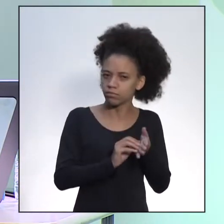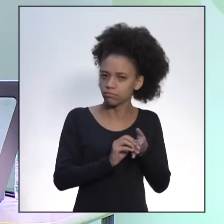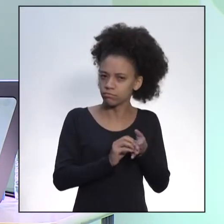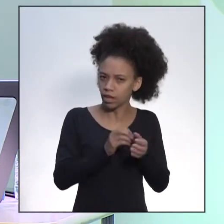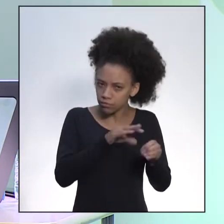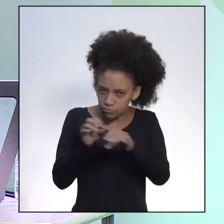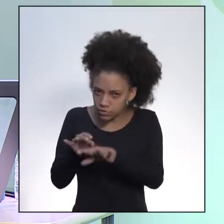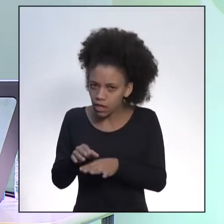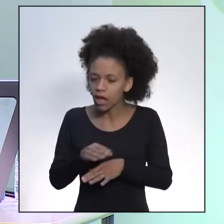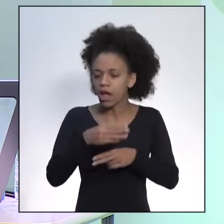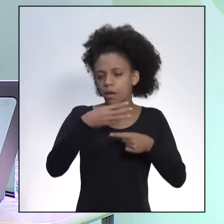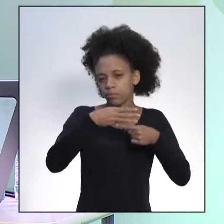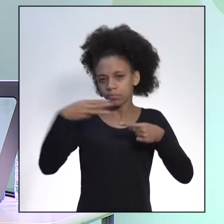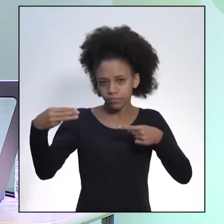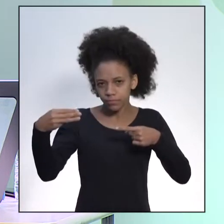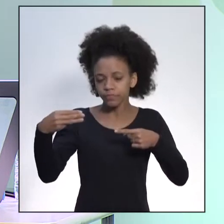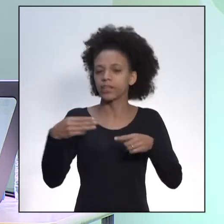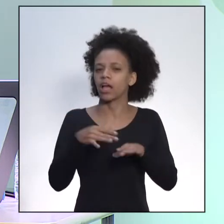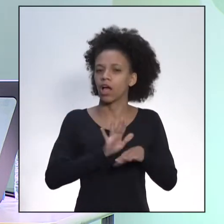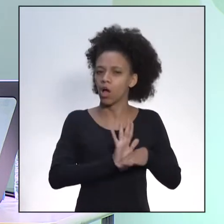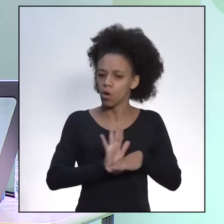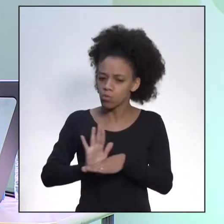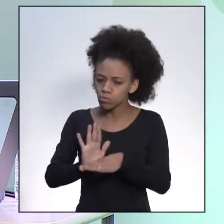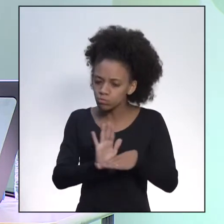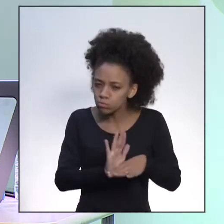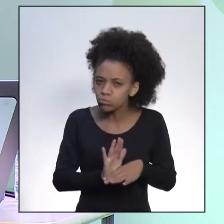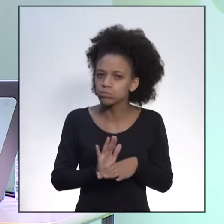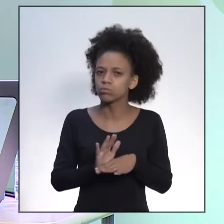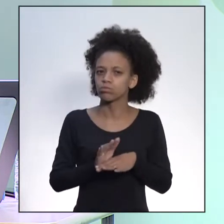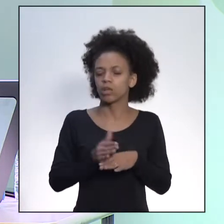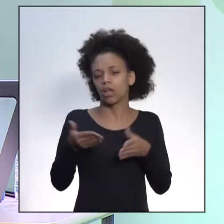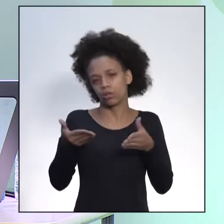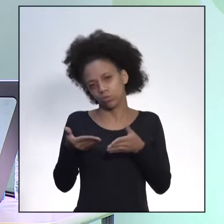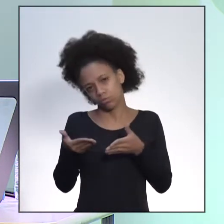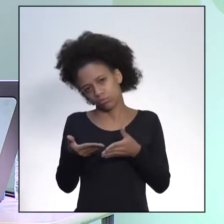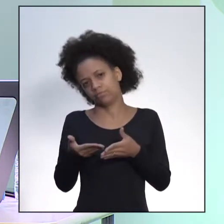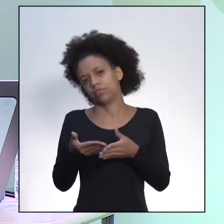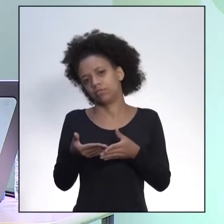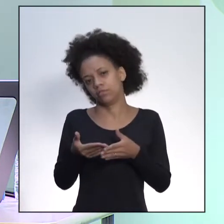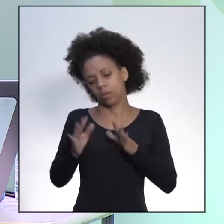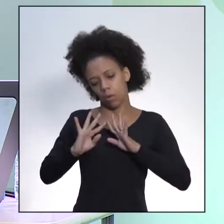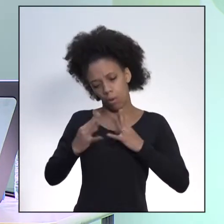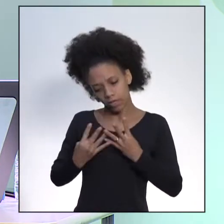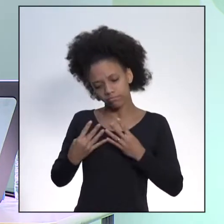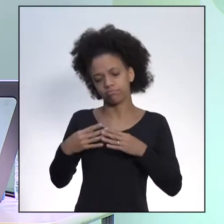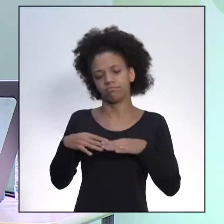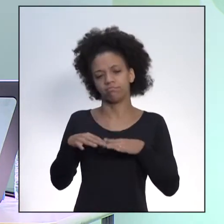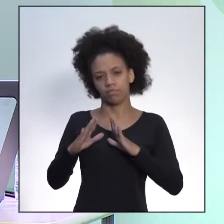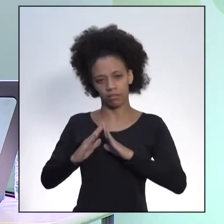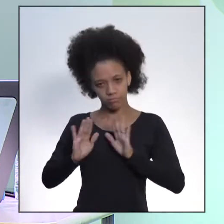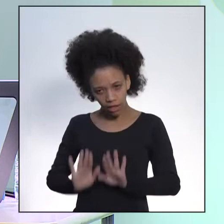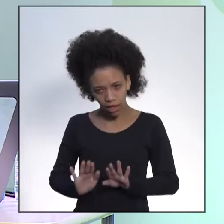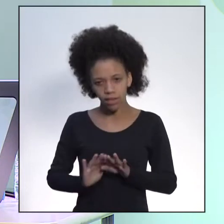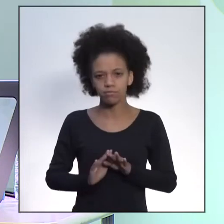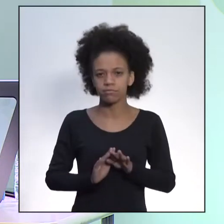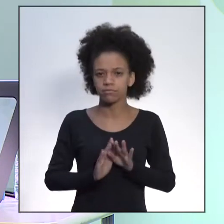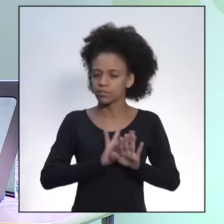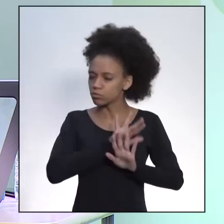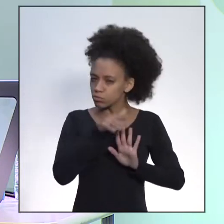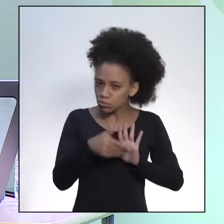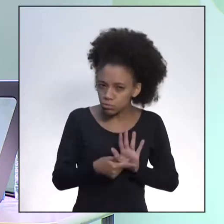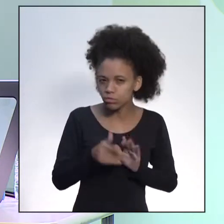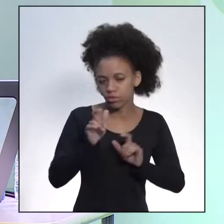levar cuidado, atenção e acolhimento nesse momento tão desafiador que todos nós, professores, de forma geral, todas as